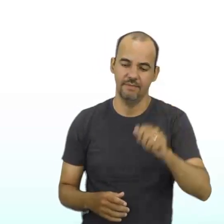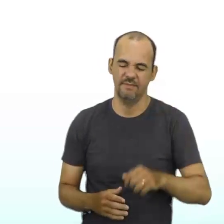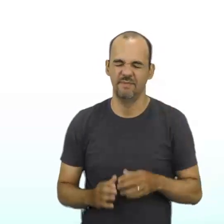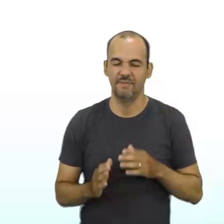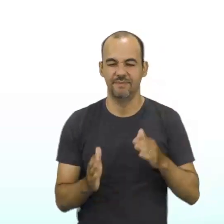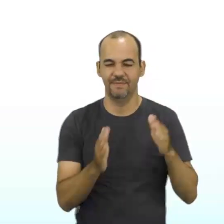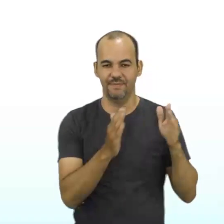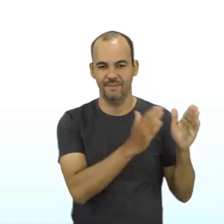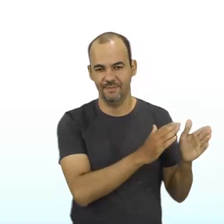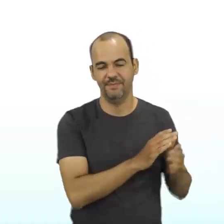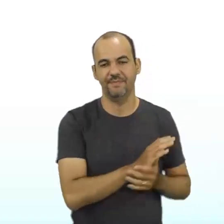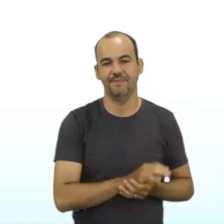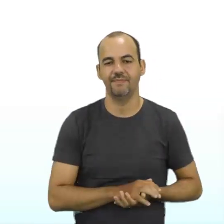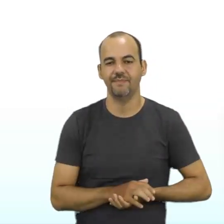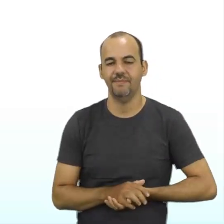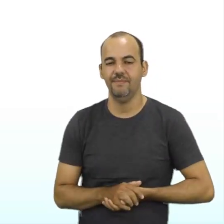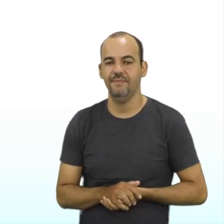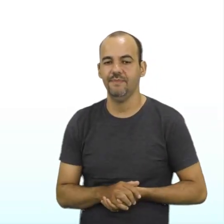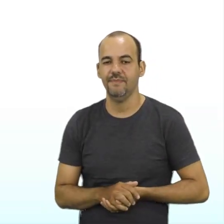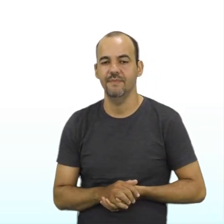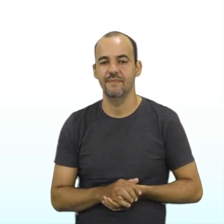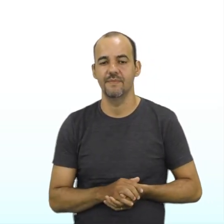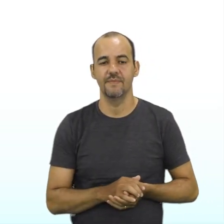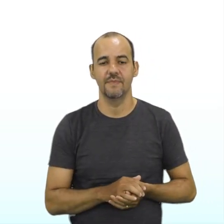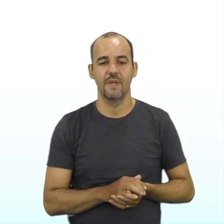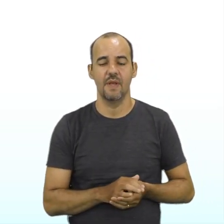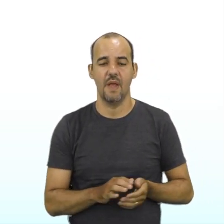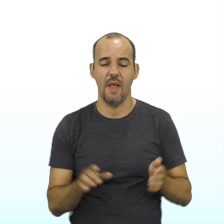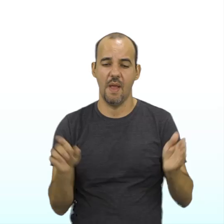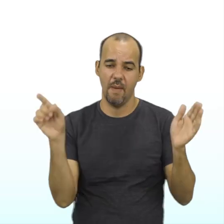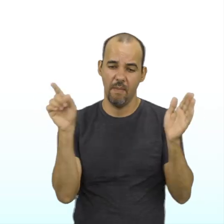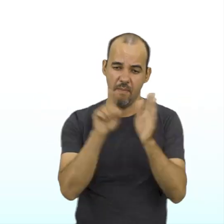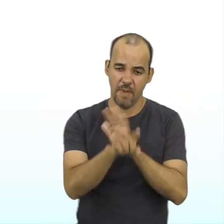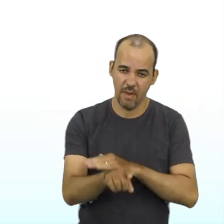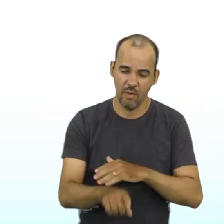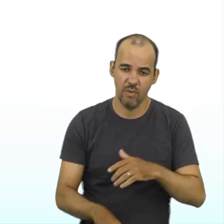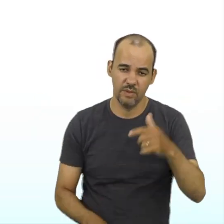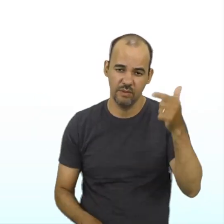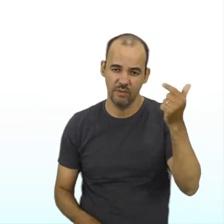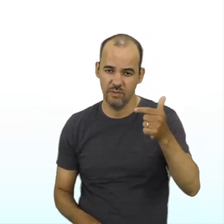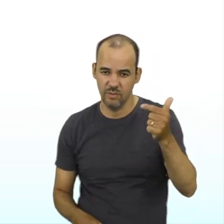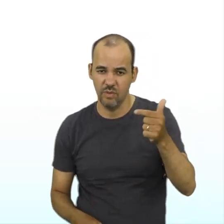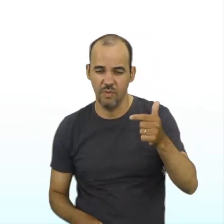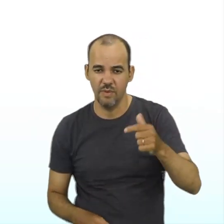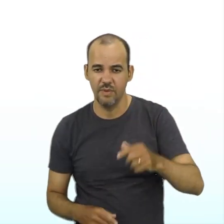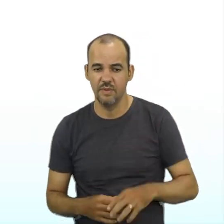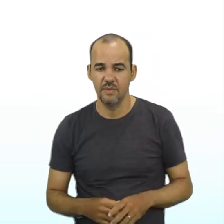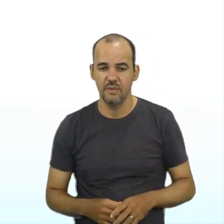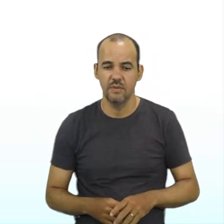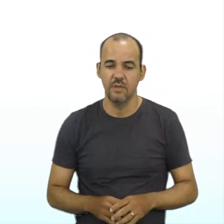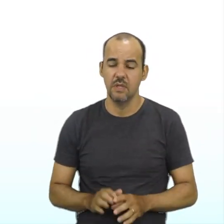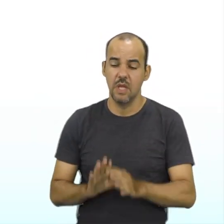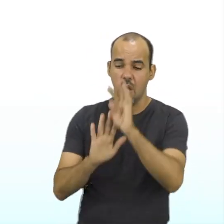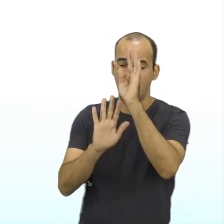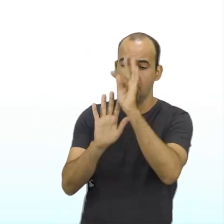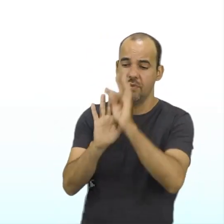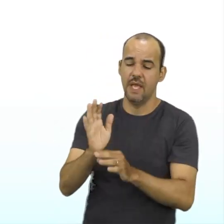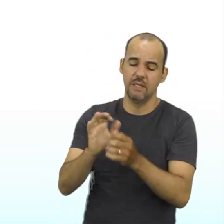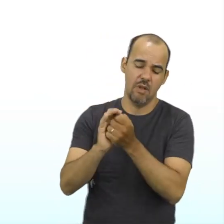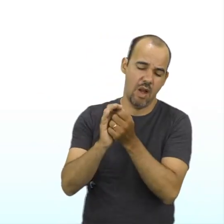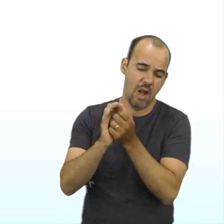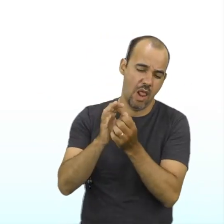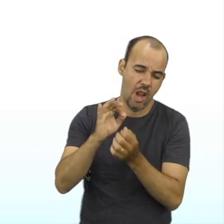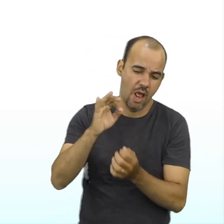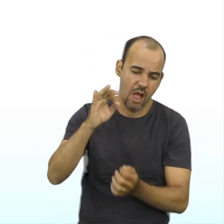A. Agora a gente vai para a questão número 2. Como a gente tem um tempo muito curto, eu não posso ler todo o poema,